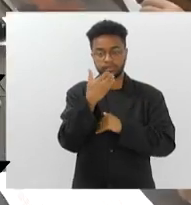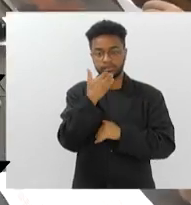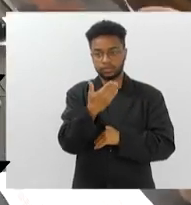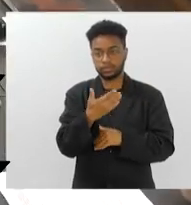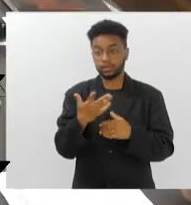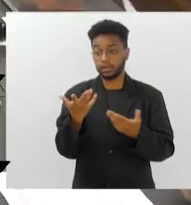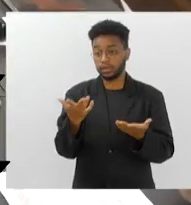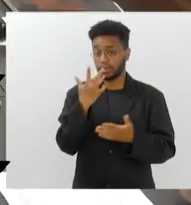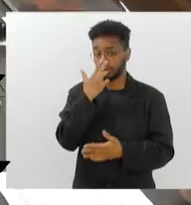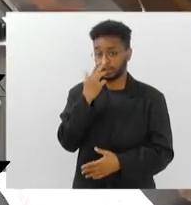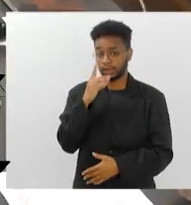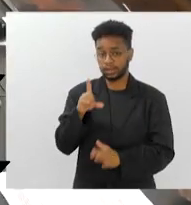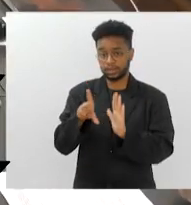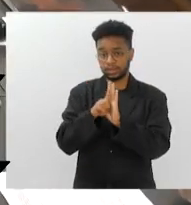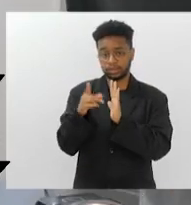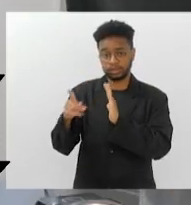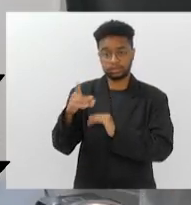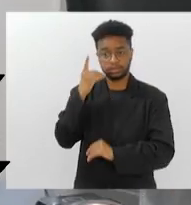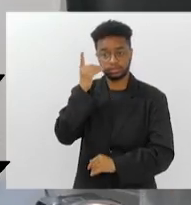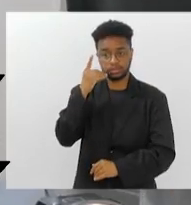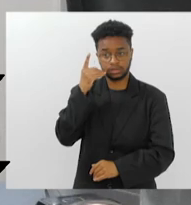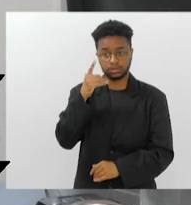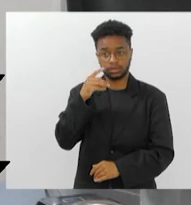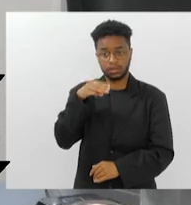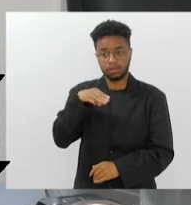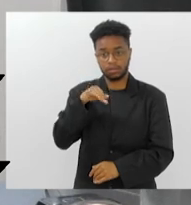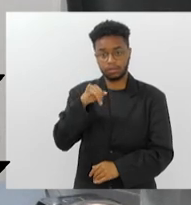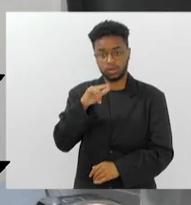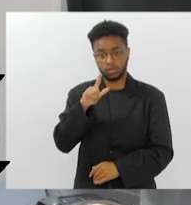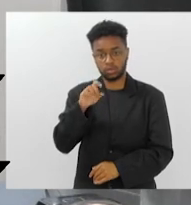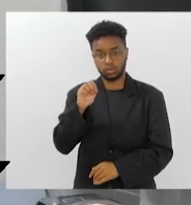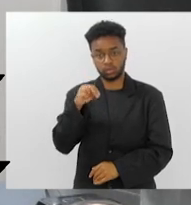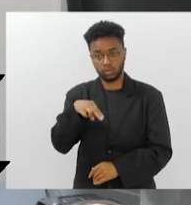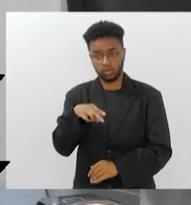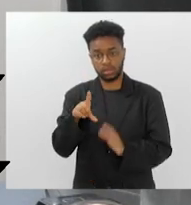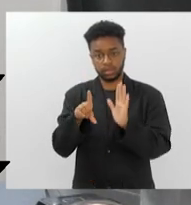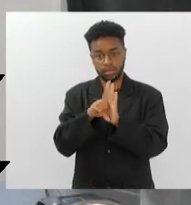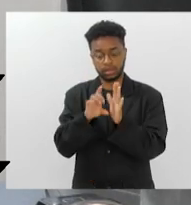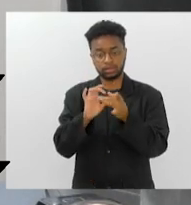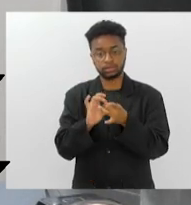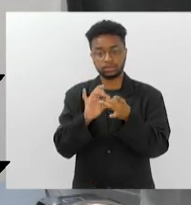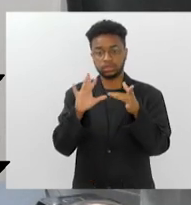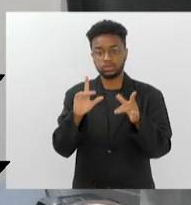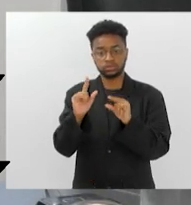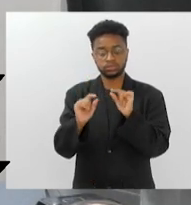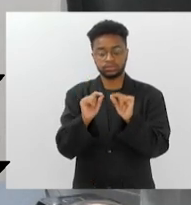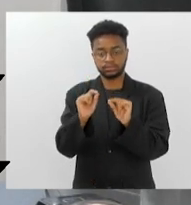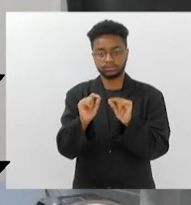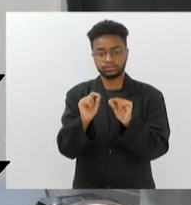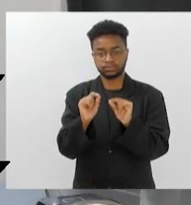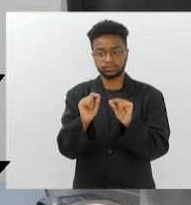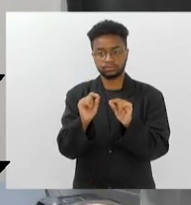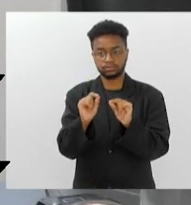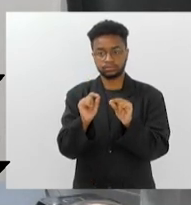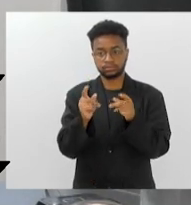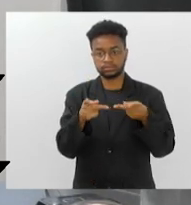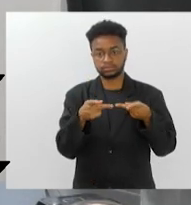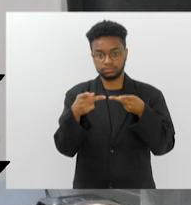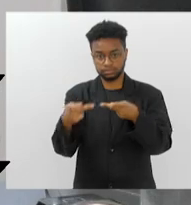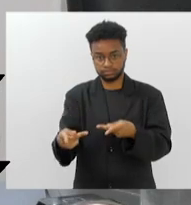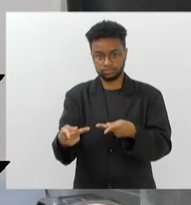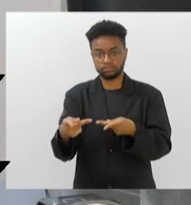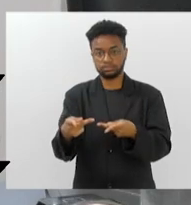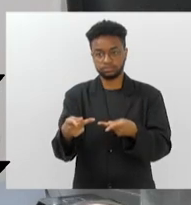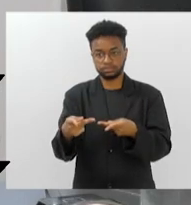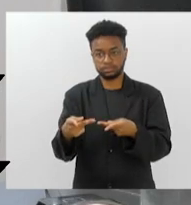Deputado Milton Rangel Milton eh exclusivamente permitindo a a visitação